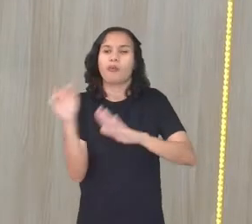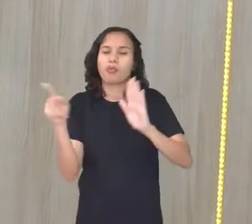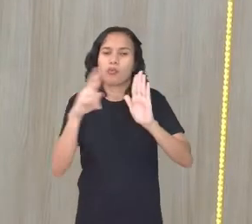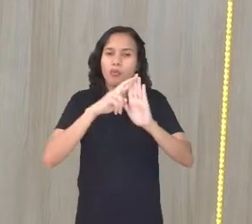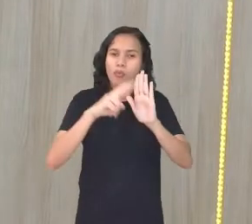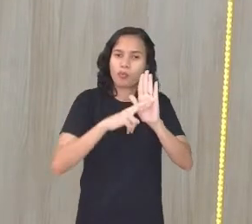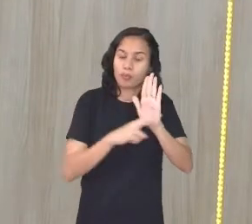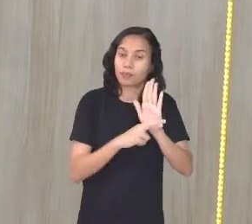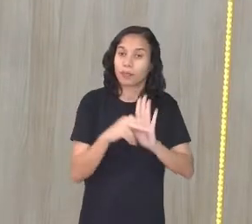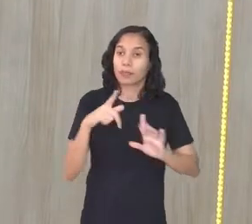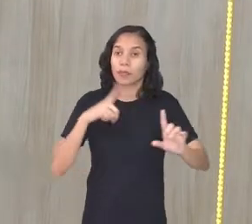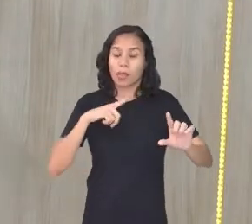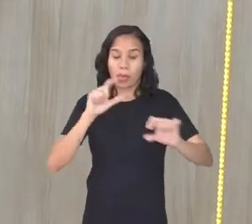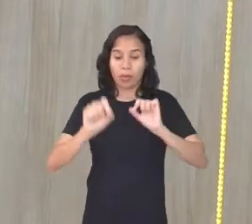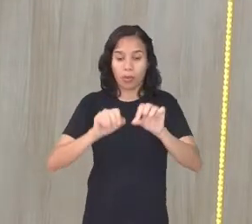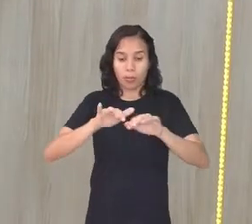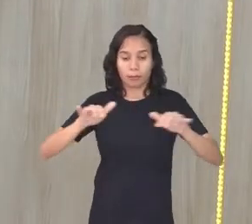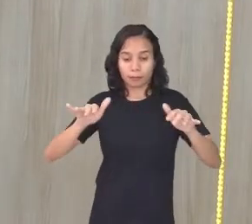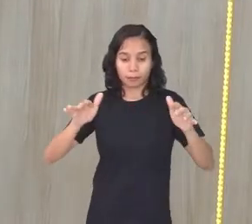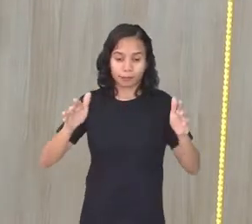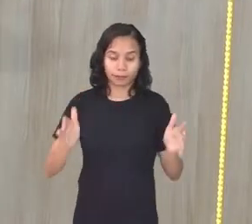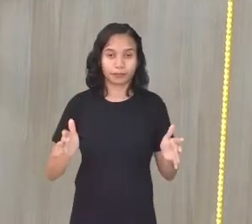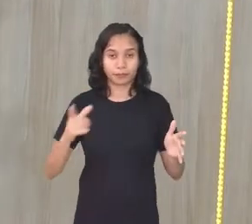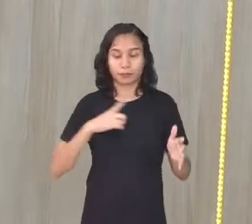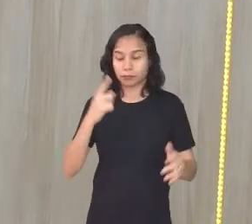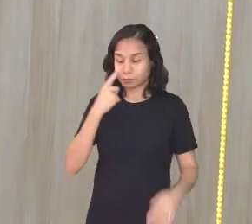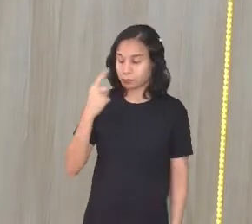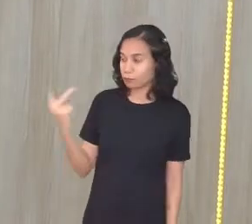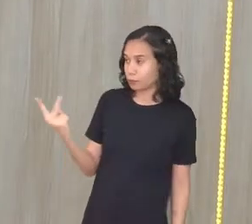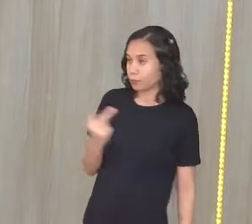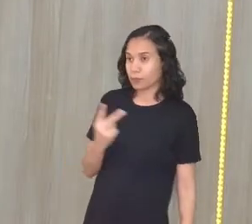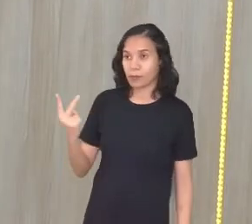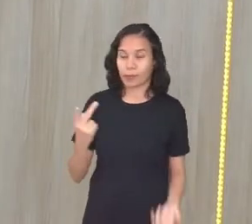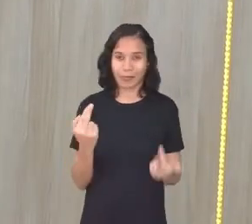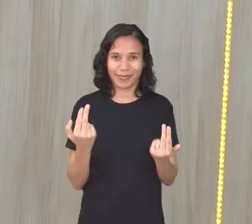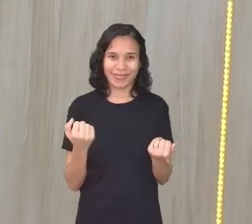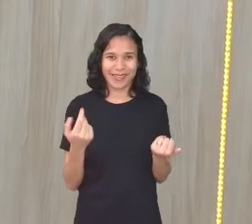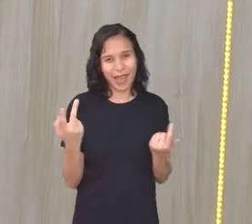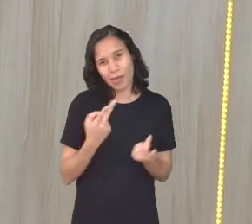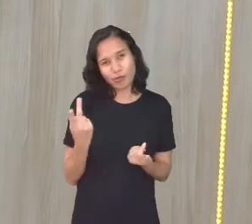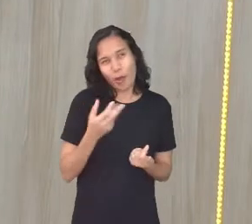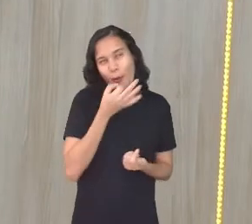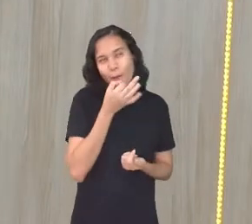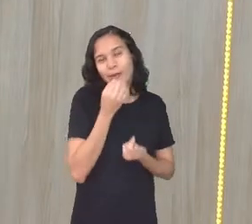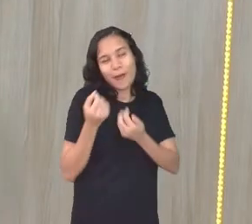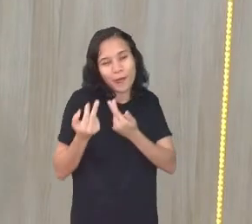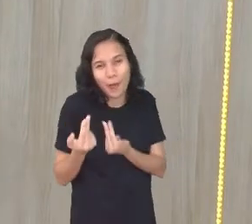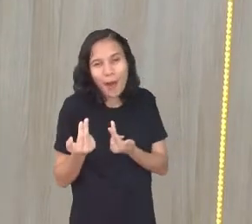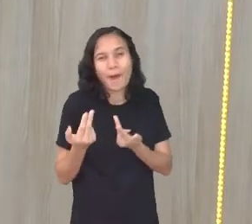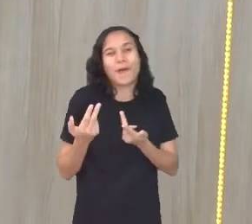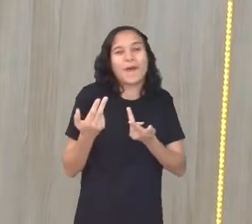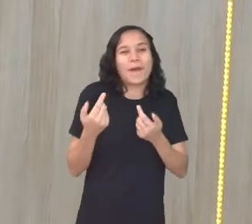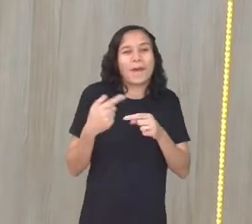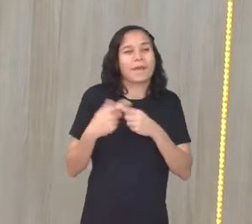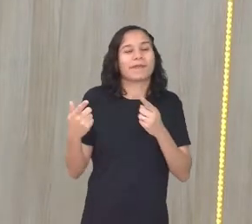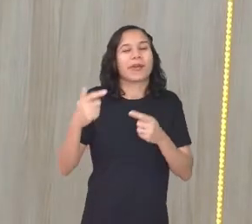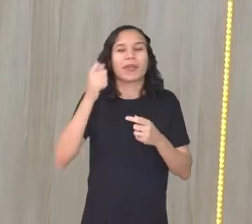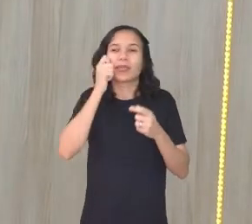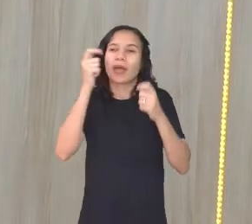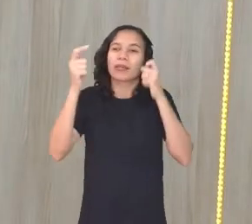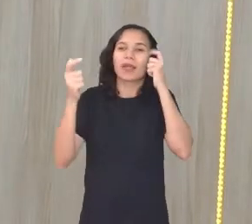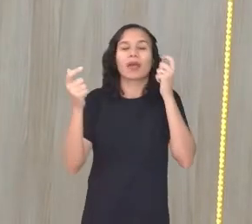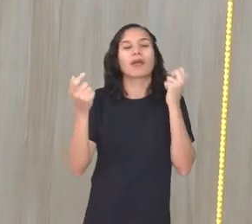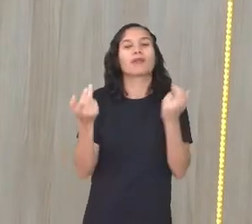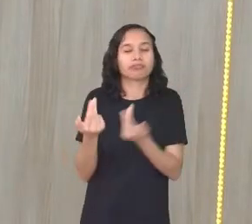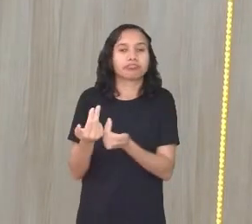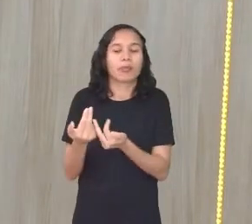regrado, teríamos aqui, então, que ter, eu e a professora Cláudia estamos do mesmo lado, né? Estamos aí compartilhando da mesma